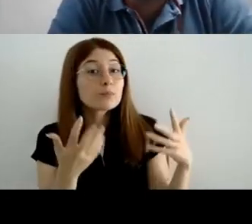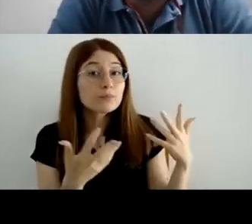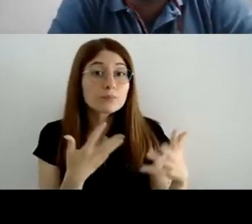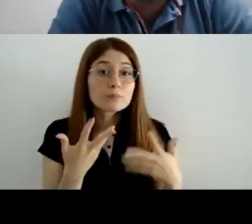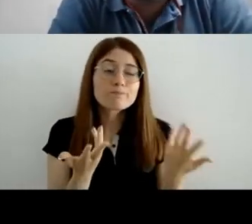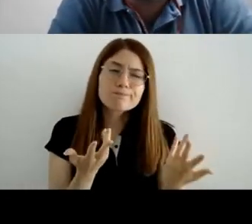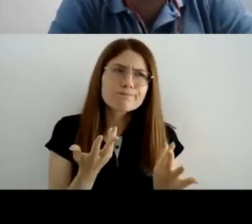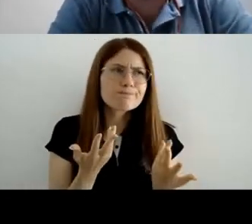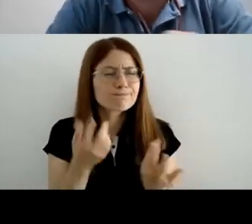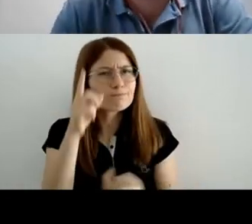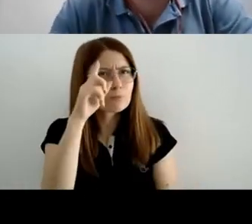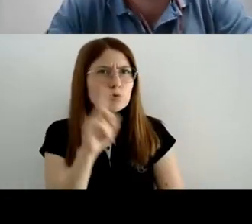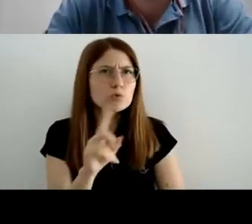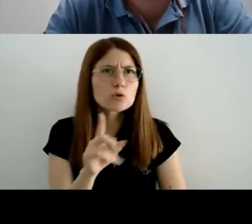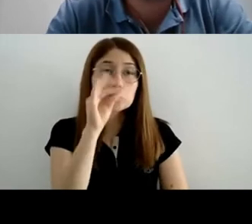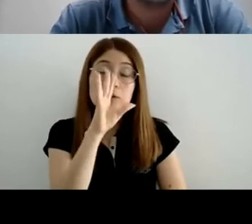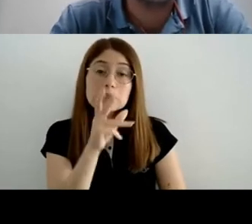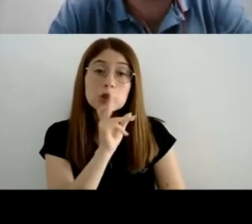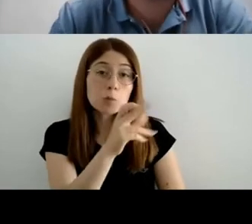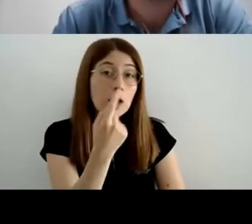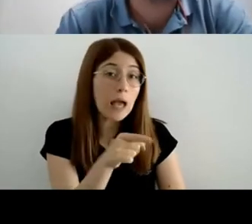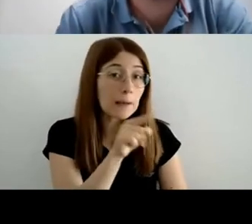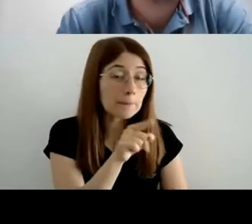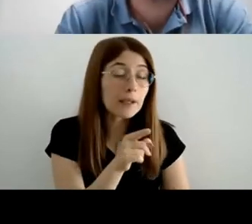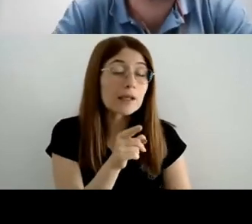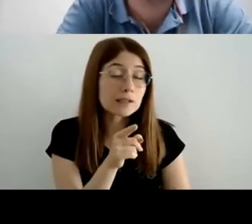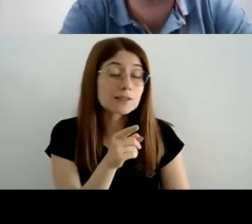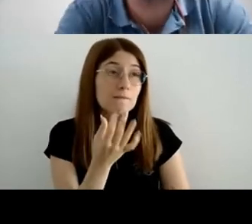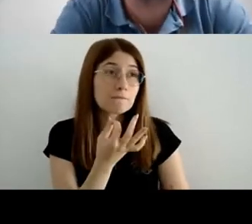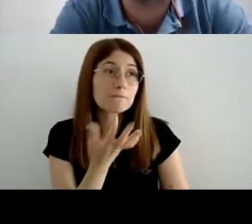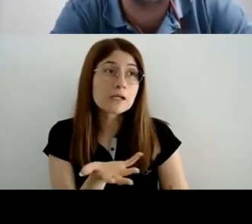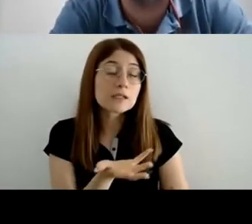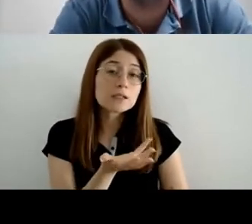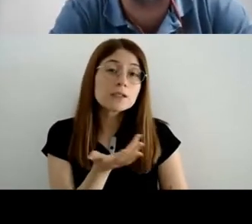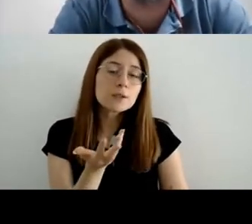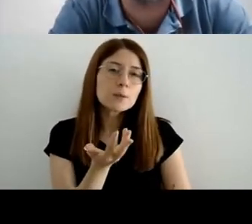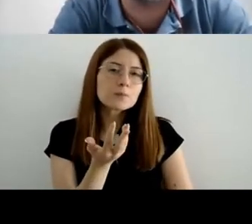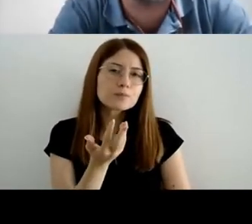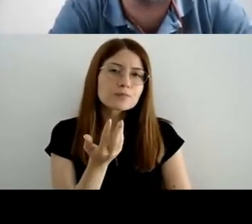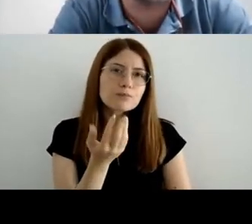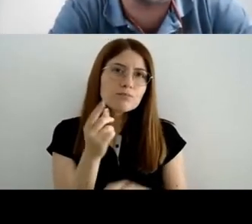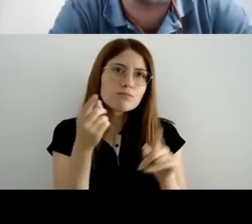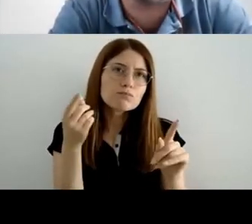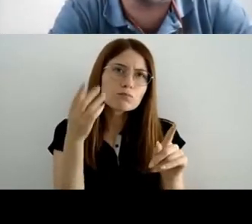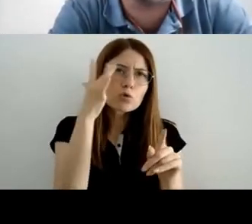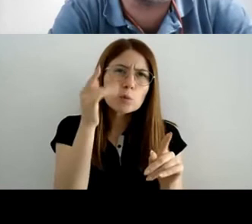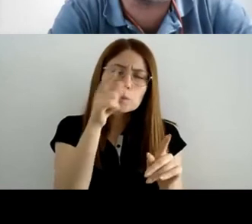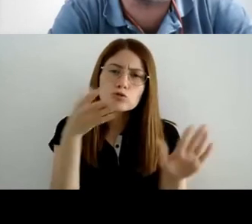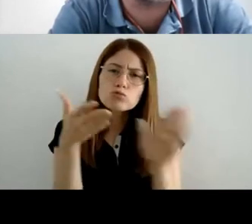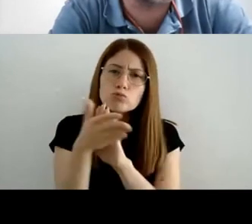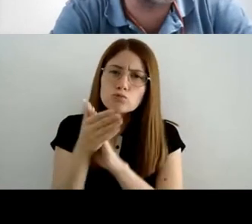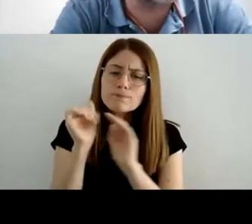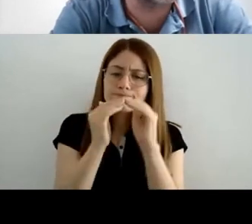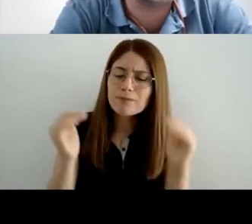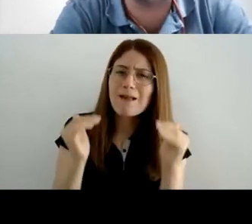Não sei, nem sei se existe alguma resposta para isso, confesso. Pelo número de pessoas que chegam ao alto rendimento, eu diria que é mais difícil